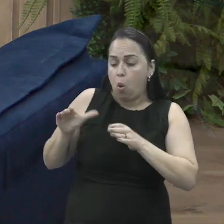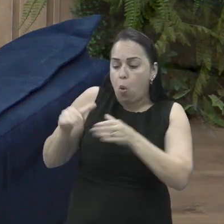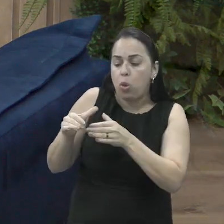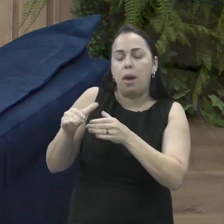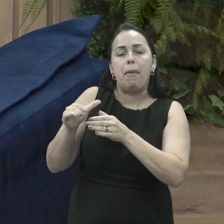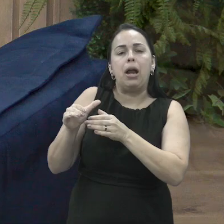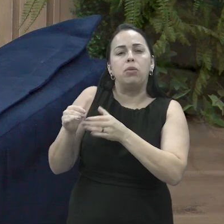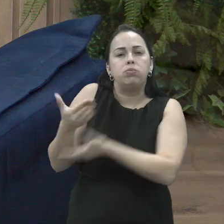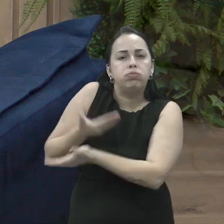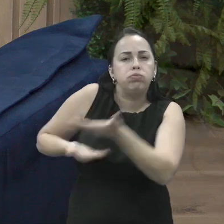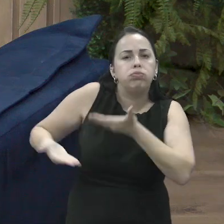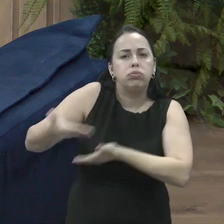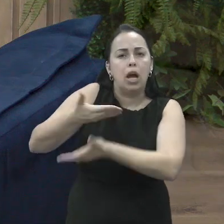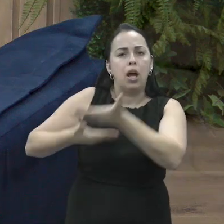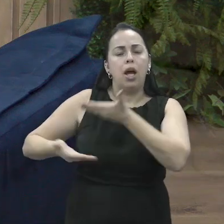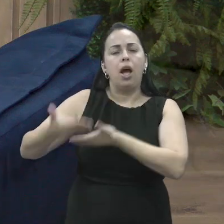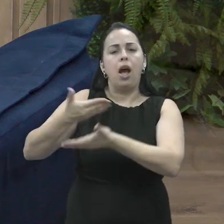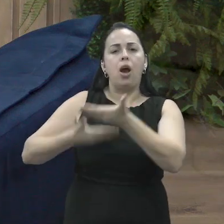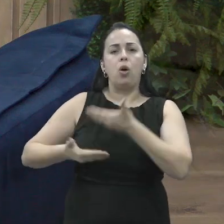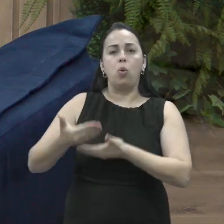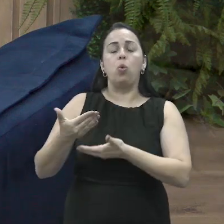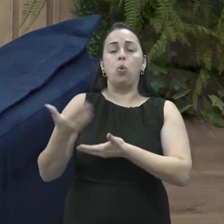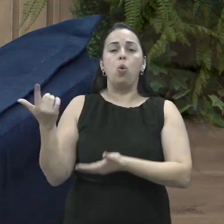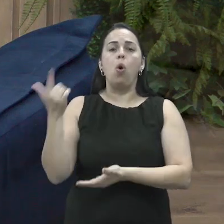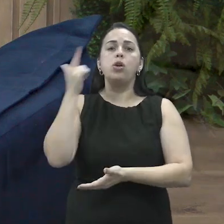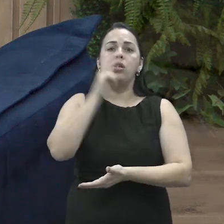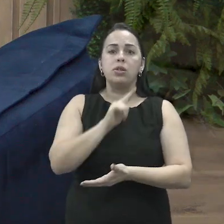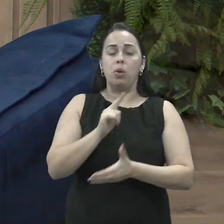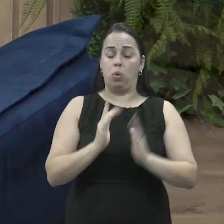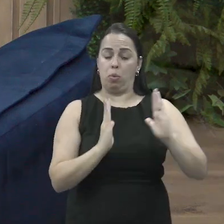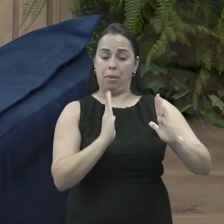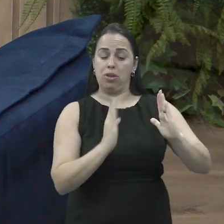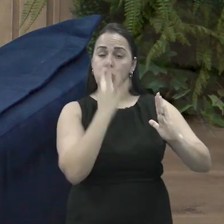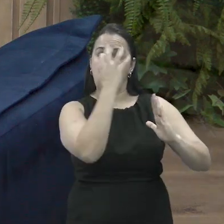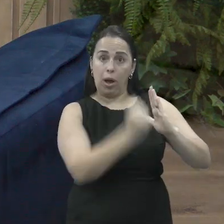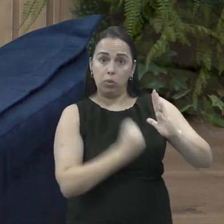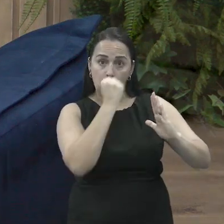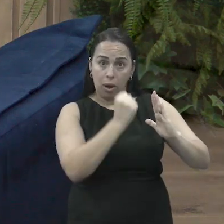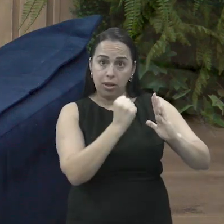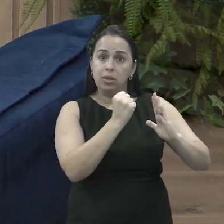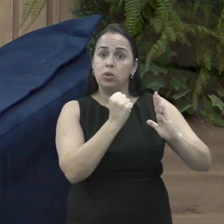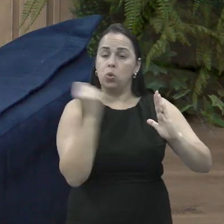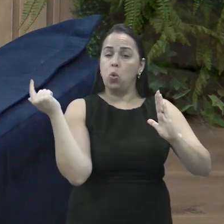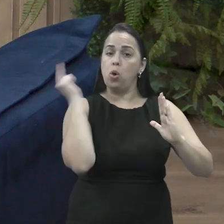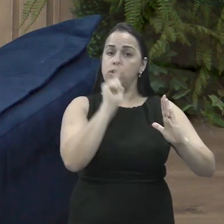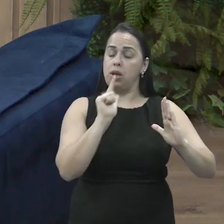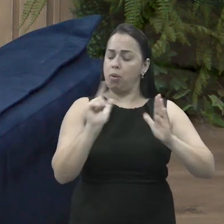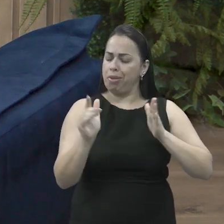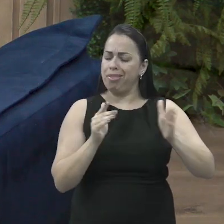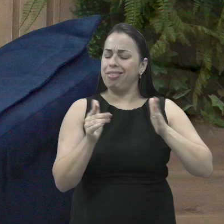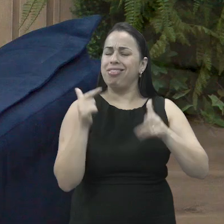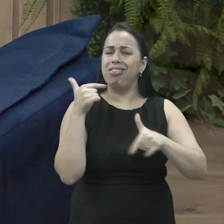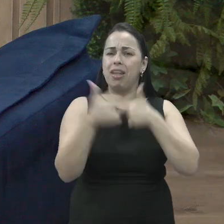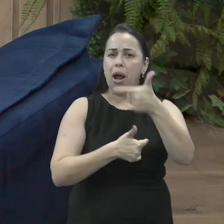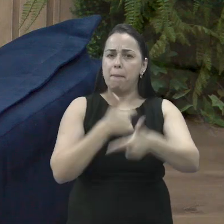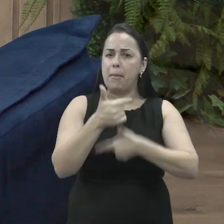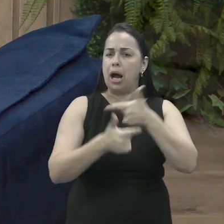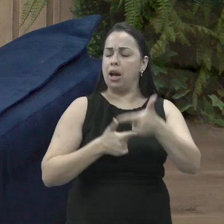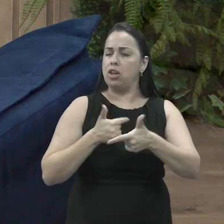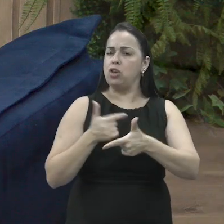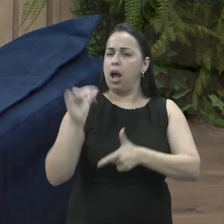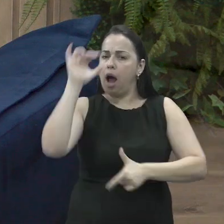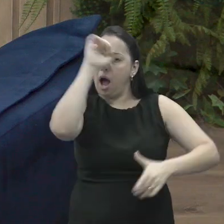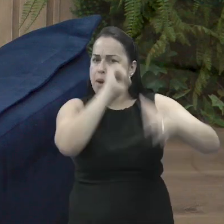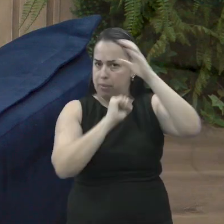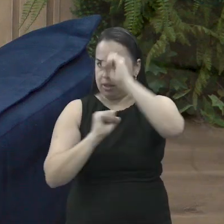de um trabalho interno também, nós conseguimos durante os primeiros 4 anos fazer um trabalho